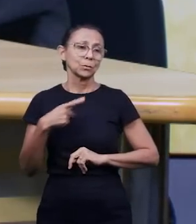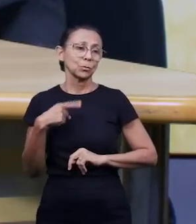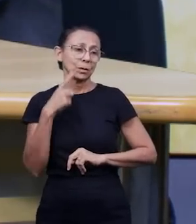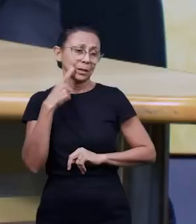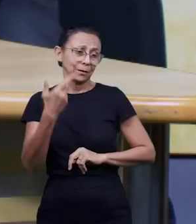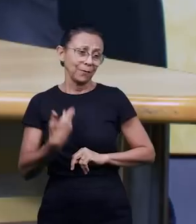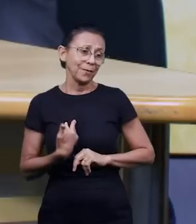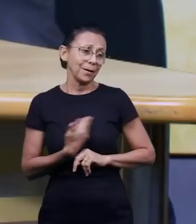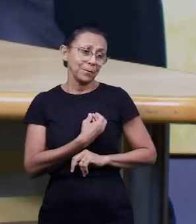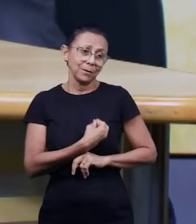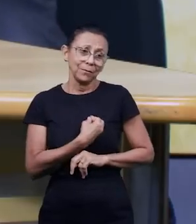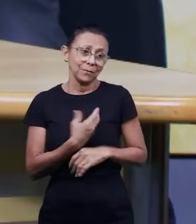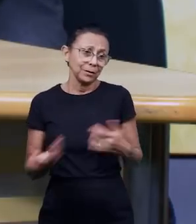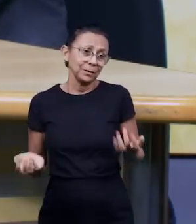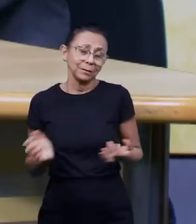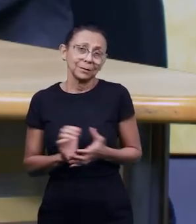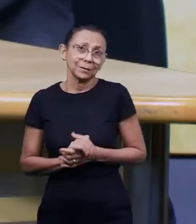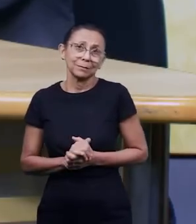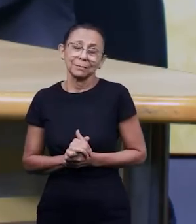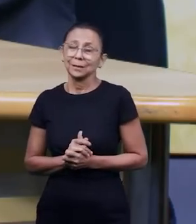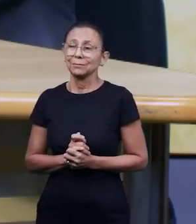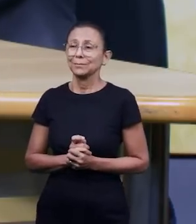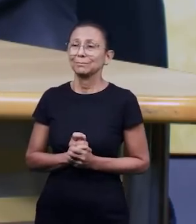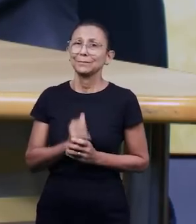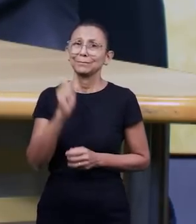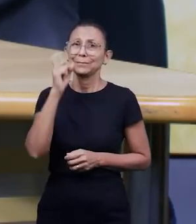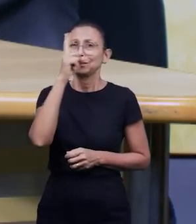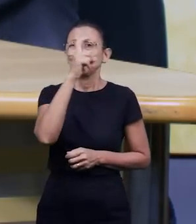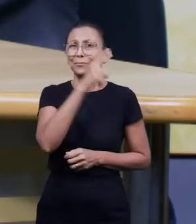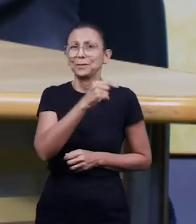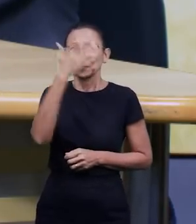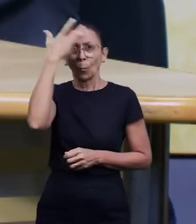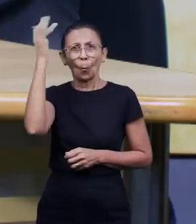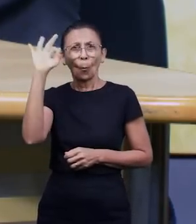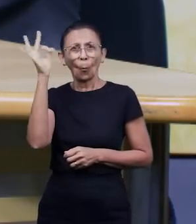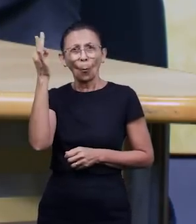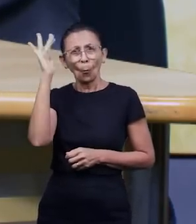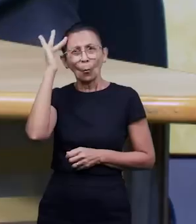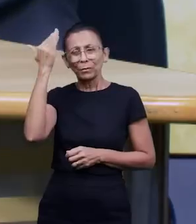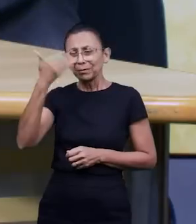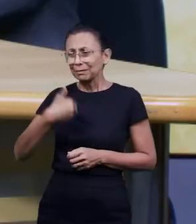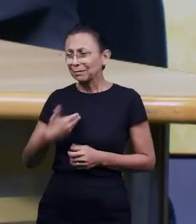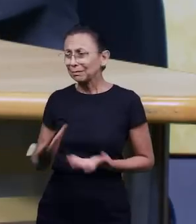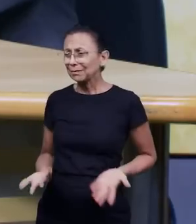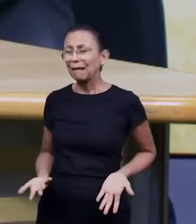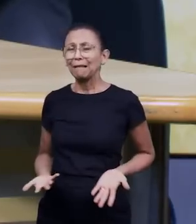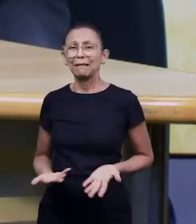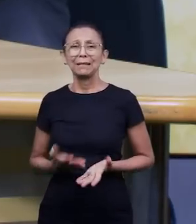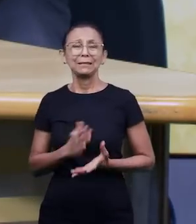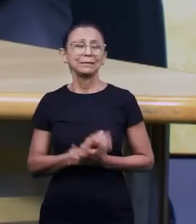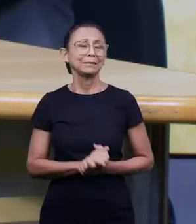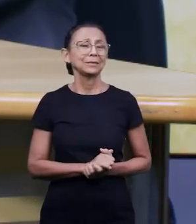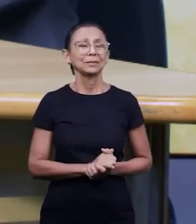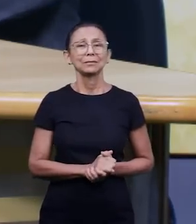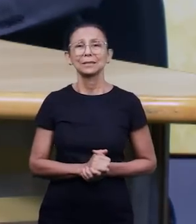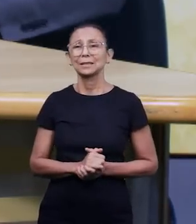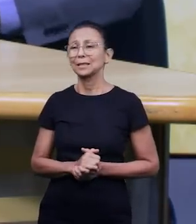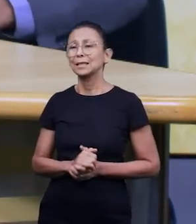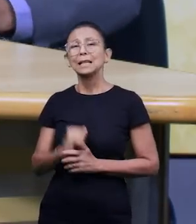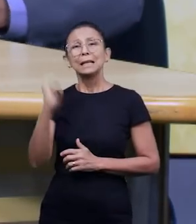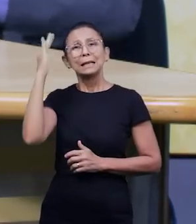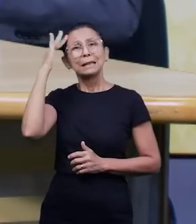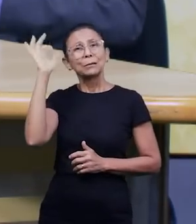culto. Sim, pastor, eu entendo tudo isso, mas olha, o problema também é assim, calma, irmã, tá certo, eu te entendo. Mas olha aqui,